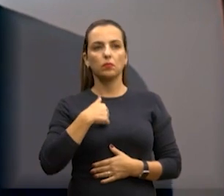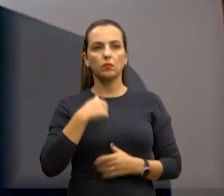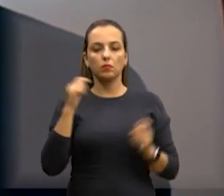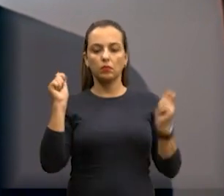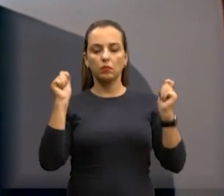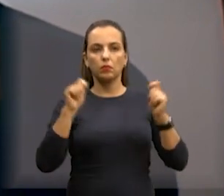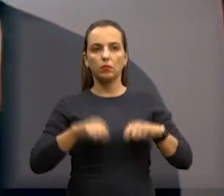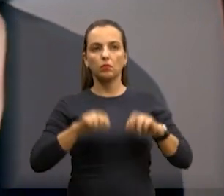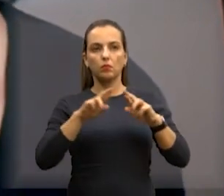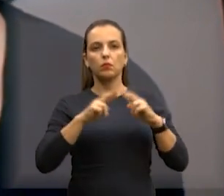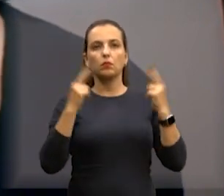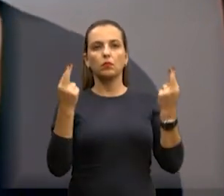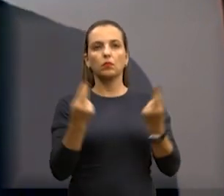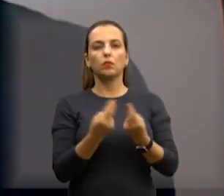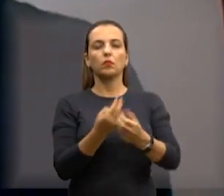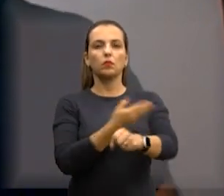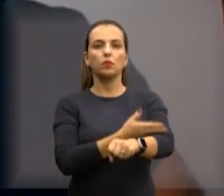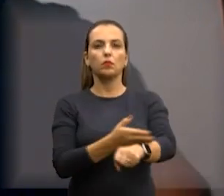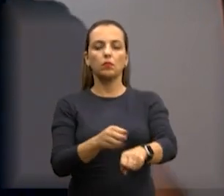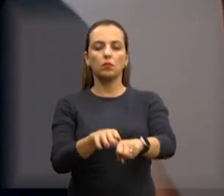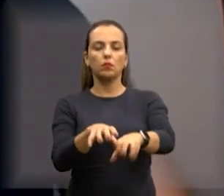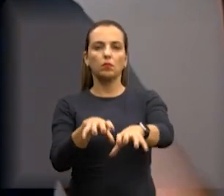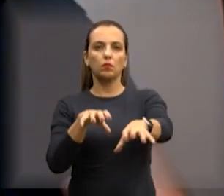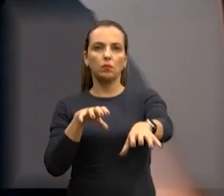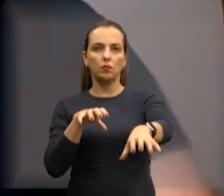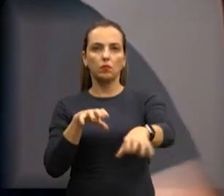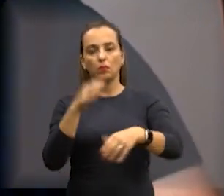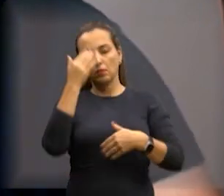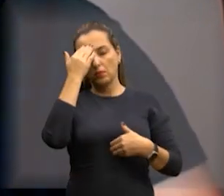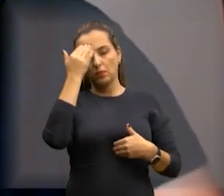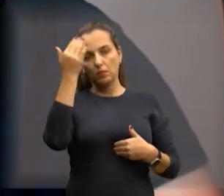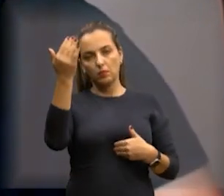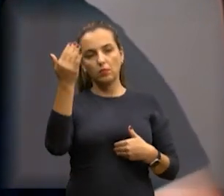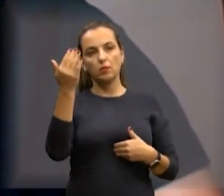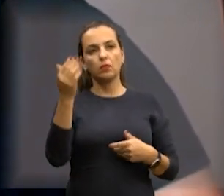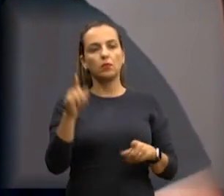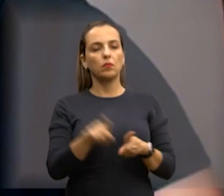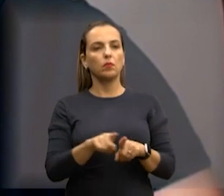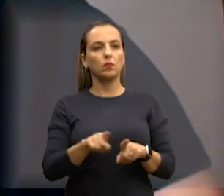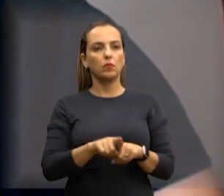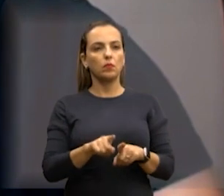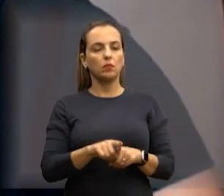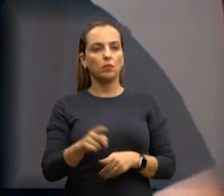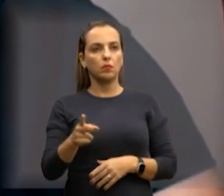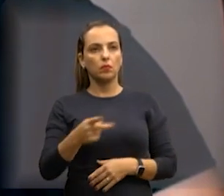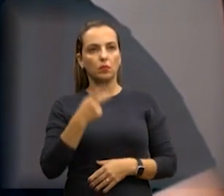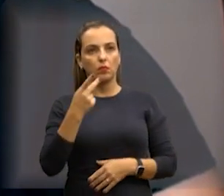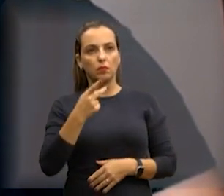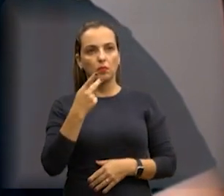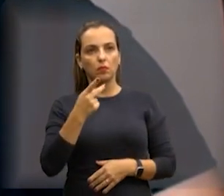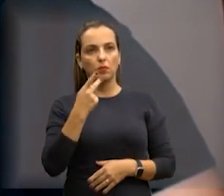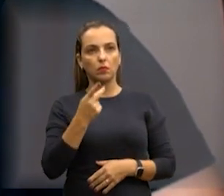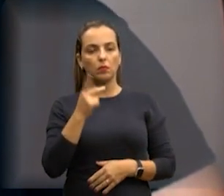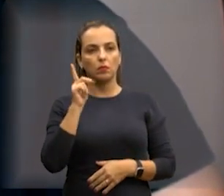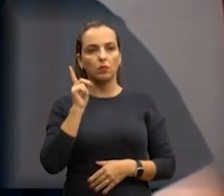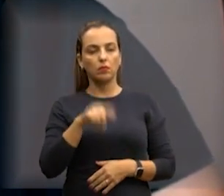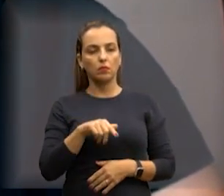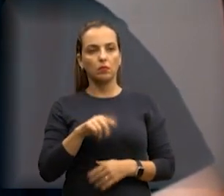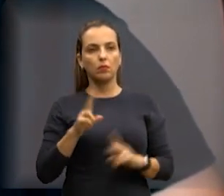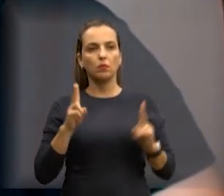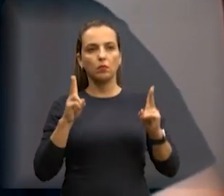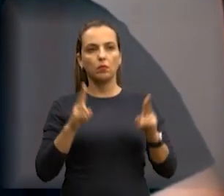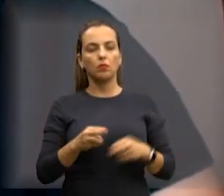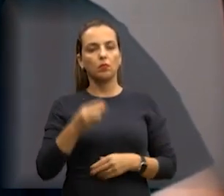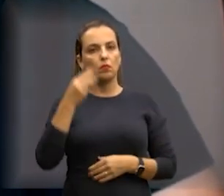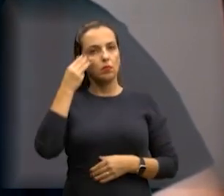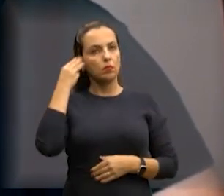pudesse fazer essa sessão de forma remota. Agradecer também as palavras muito fortes, Paulo, e da mesma forma